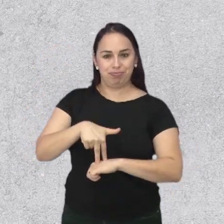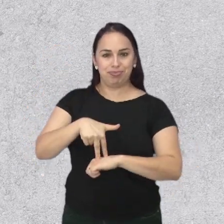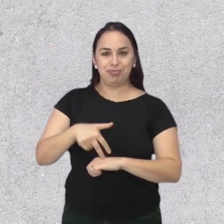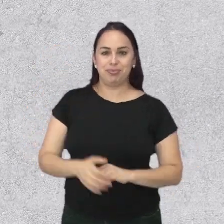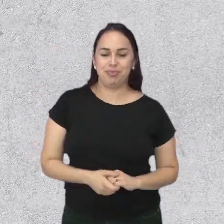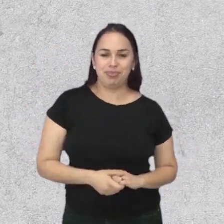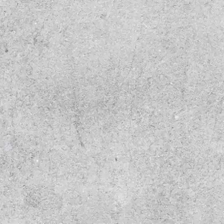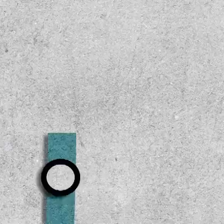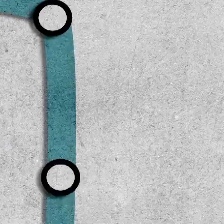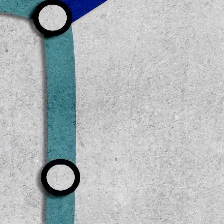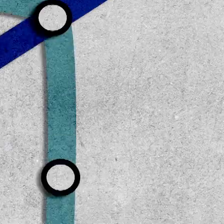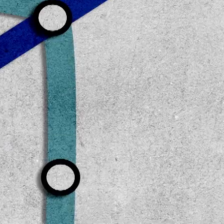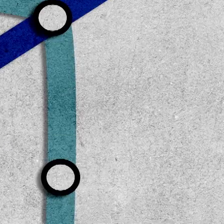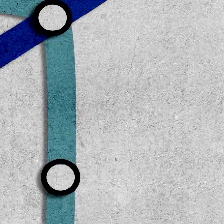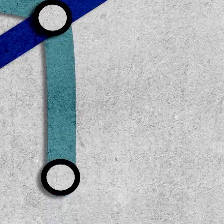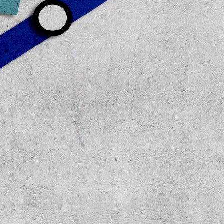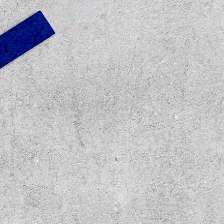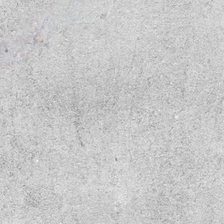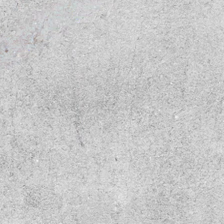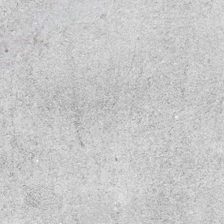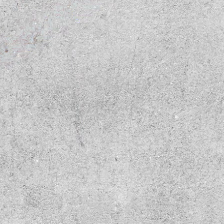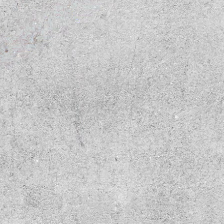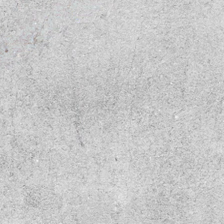no palco.